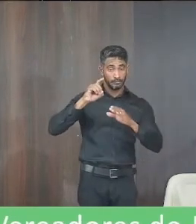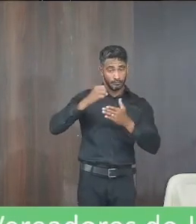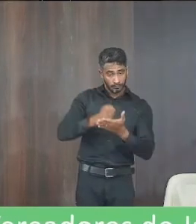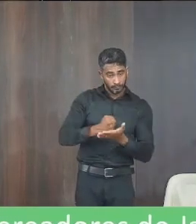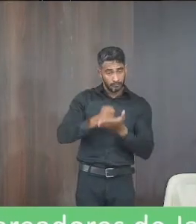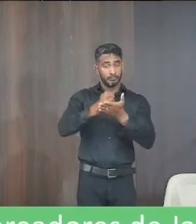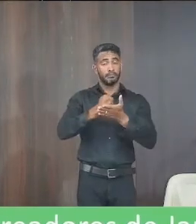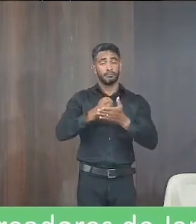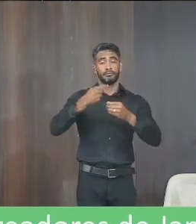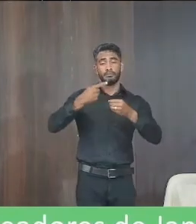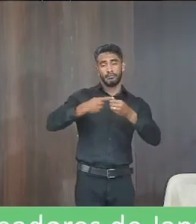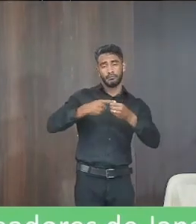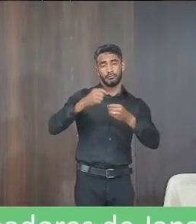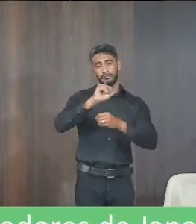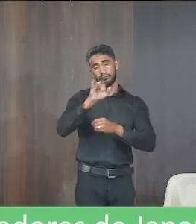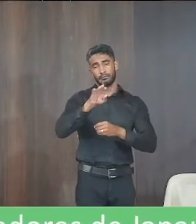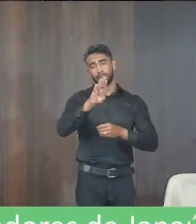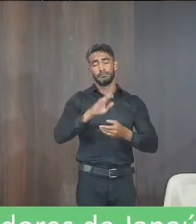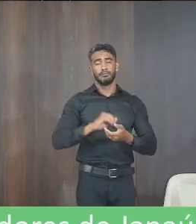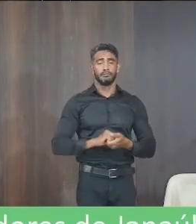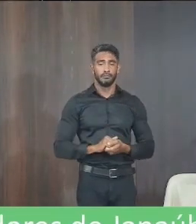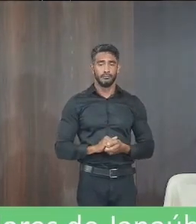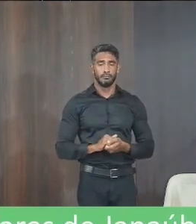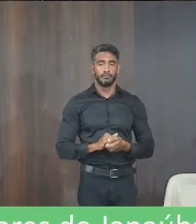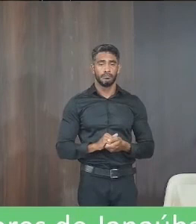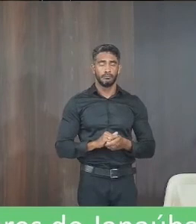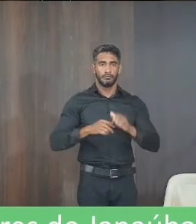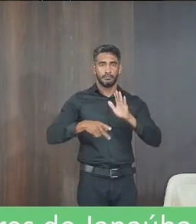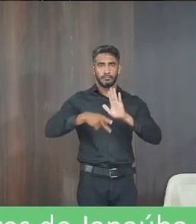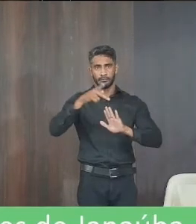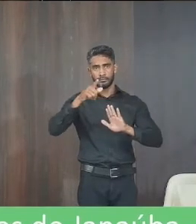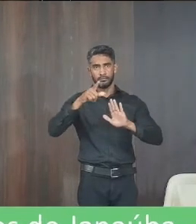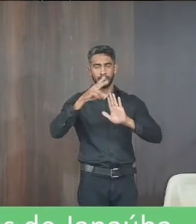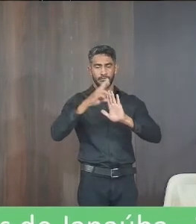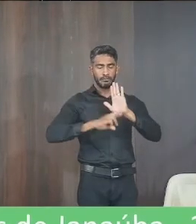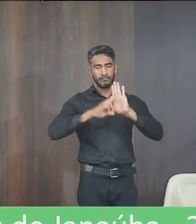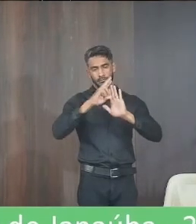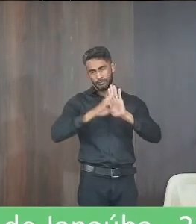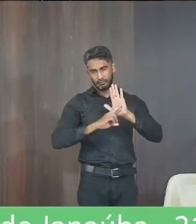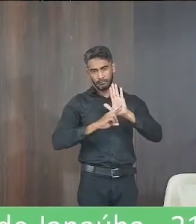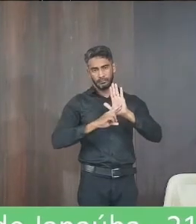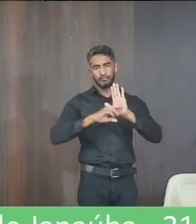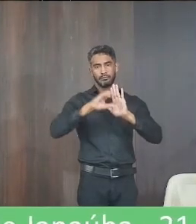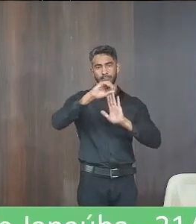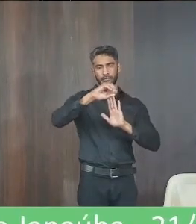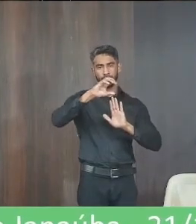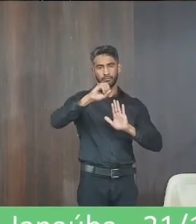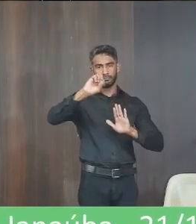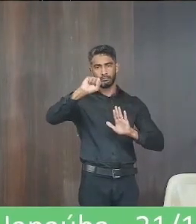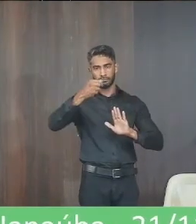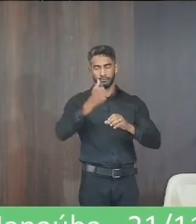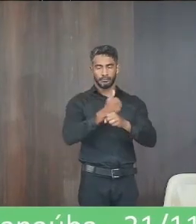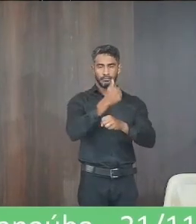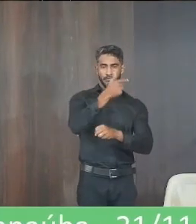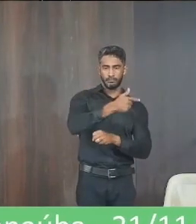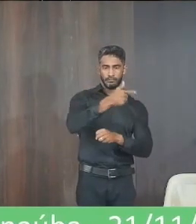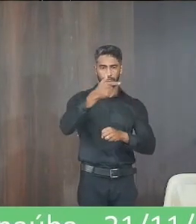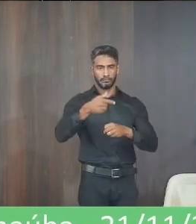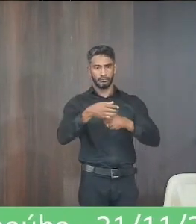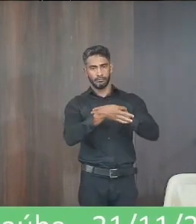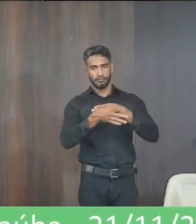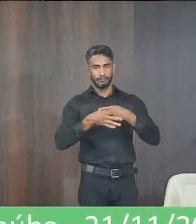no município de Janaúba e da outras providências Projeto de resolução 008-2022